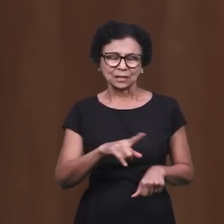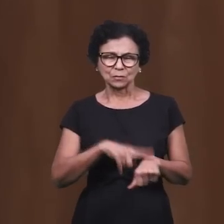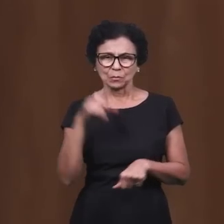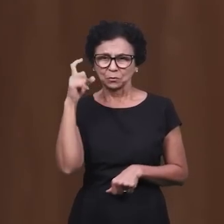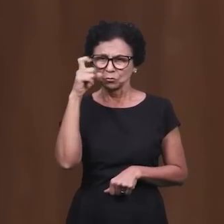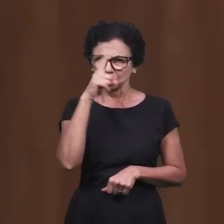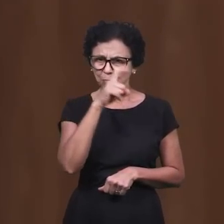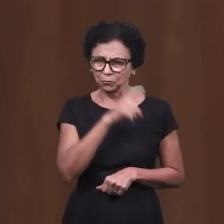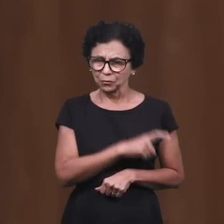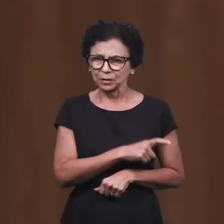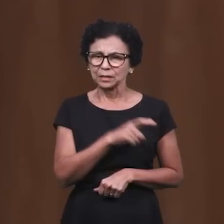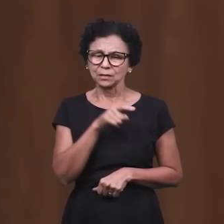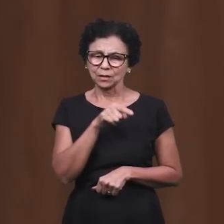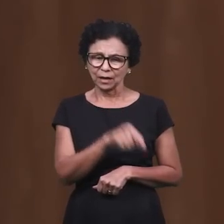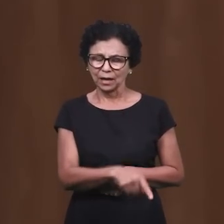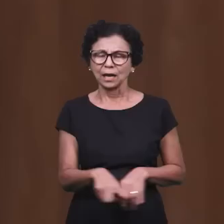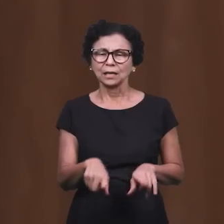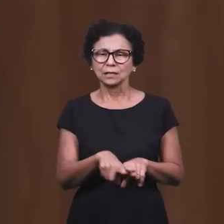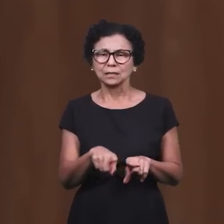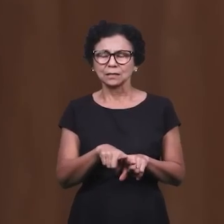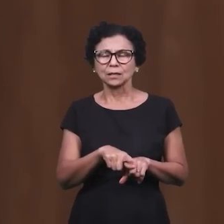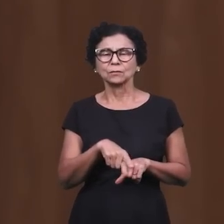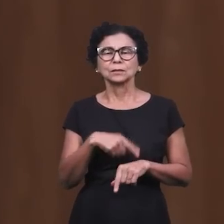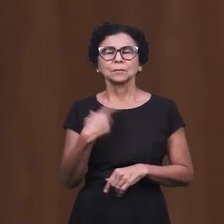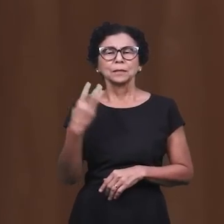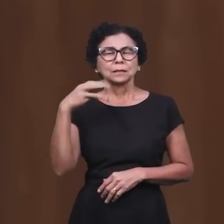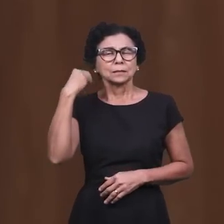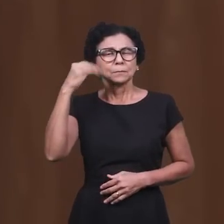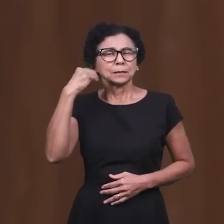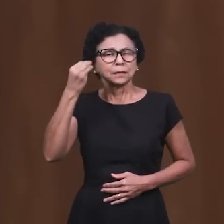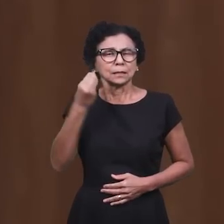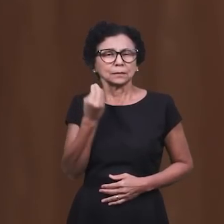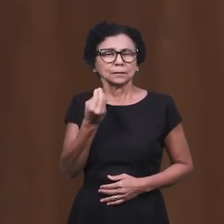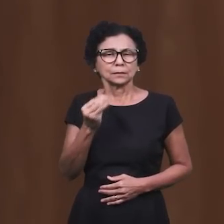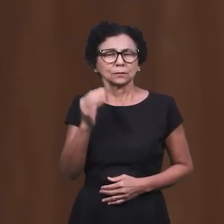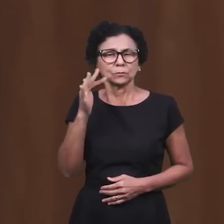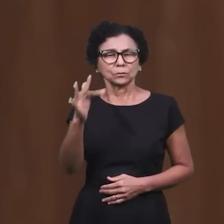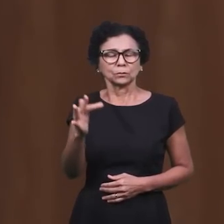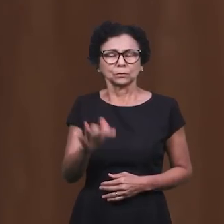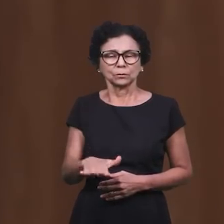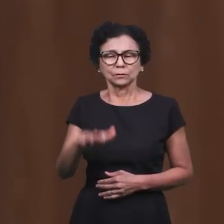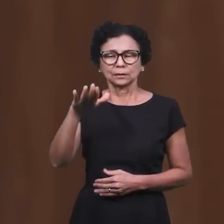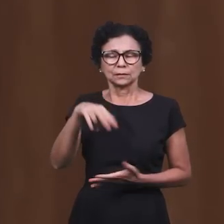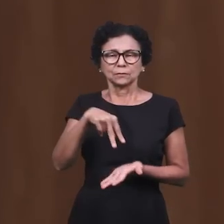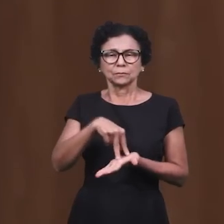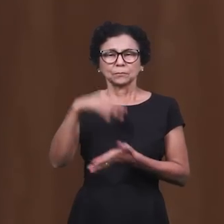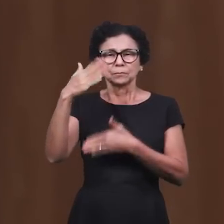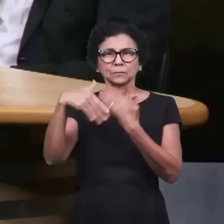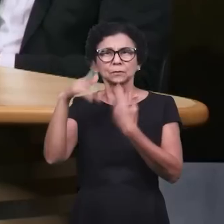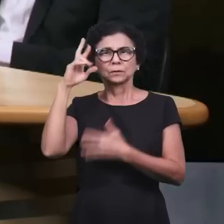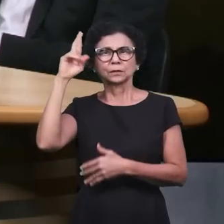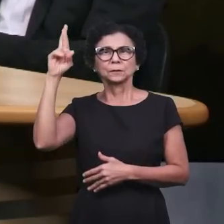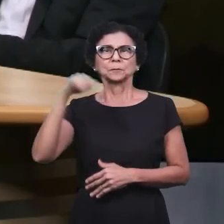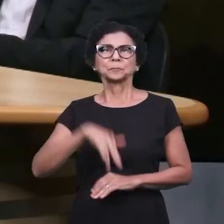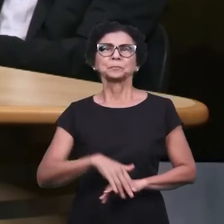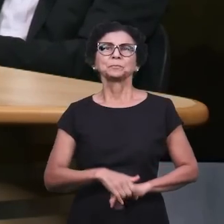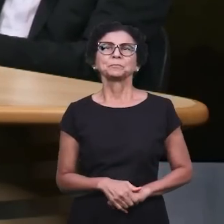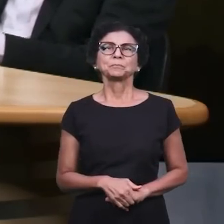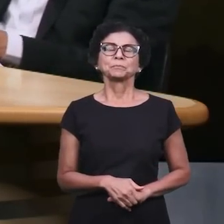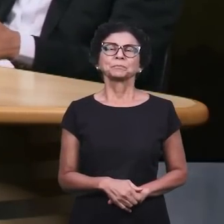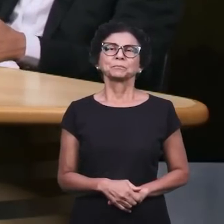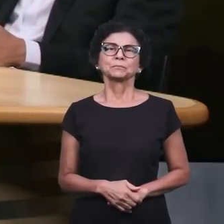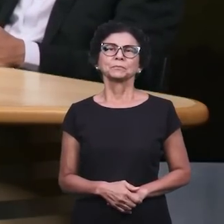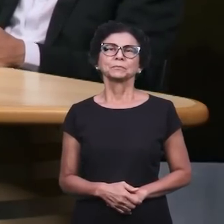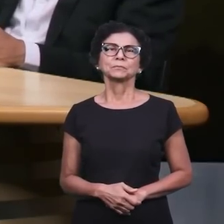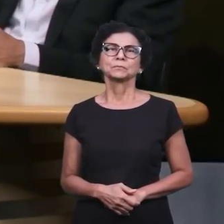elas vão sendo aprimoradas, vão sendo moldadas nas mãos do Senhor, para que elas sejam crianças firmes na presença do Senhor, né? Olha, falamos